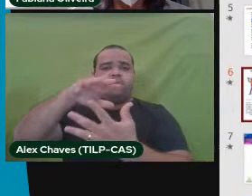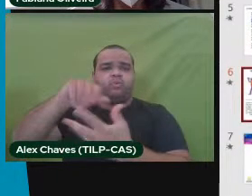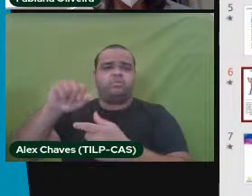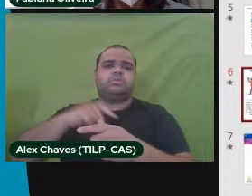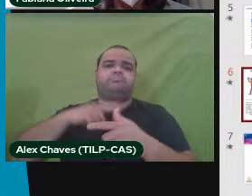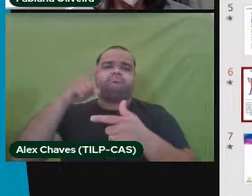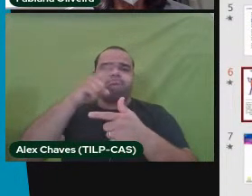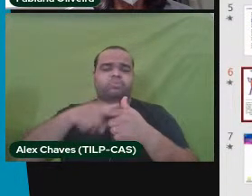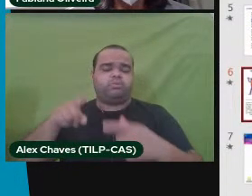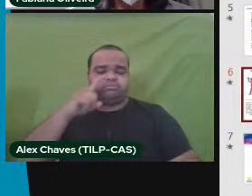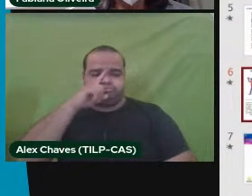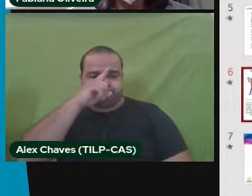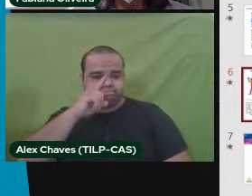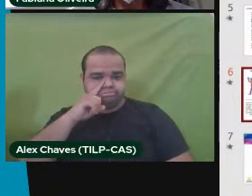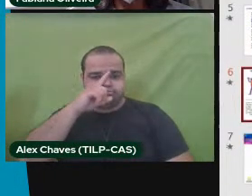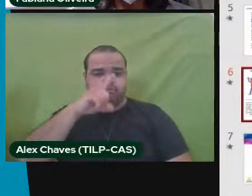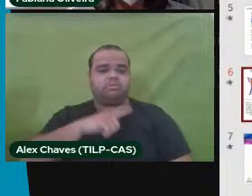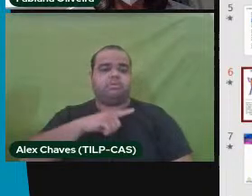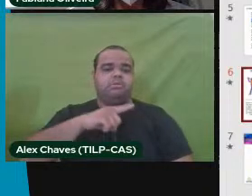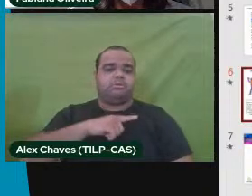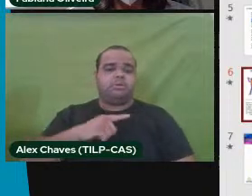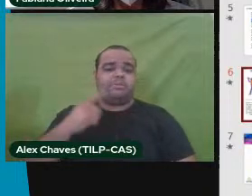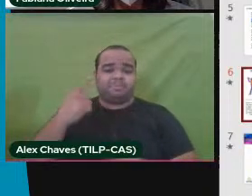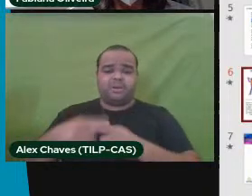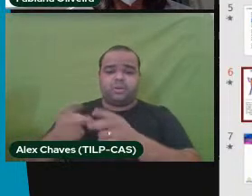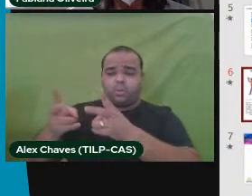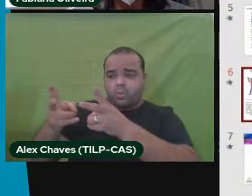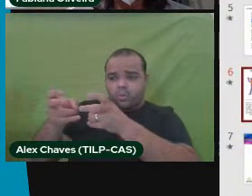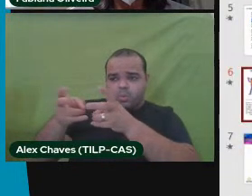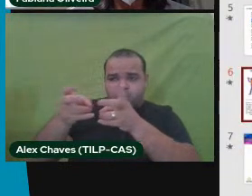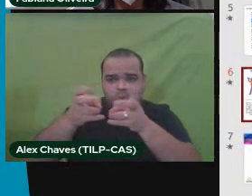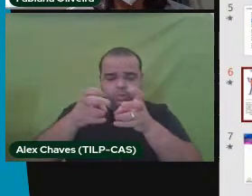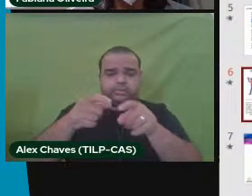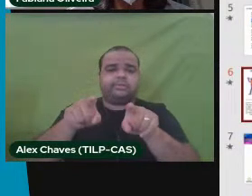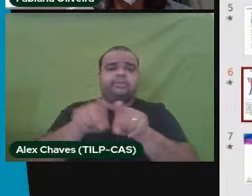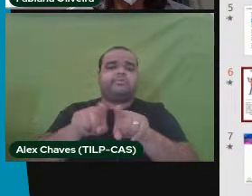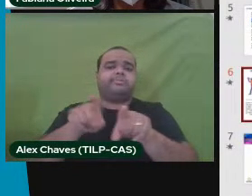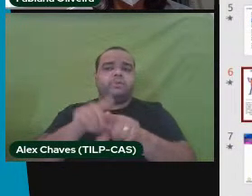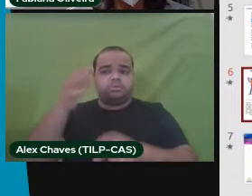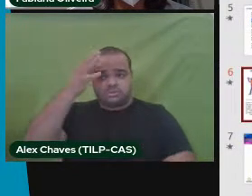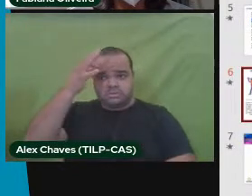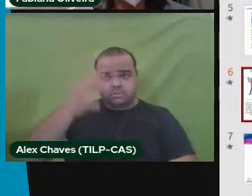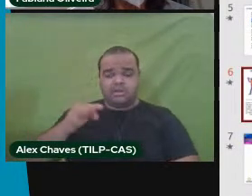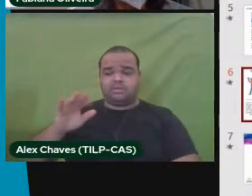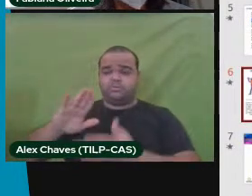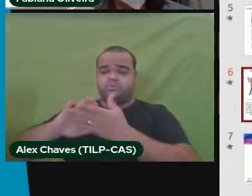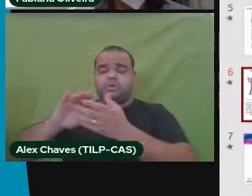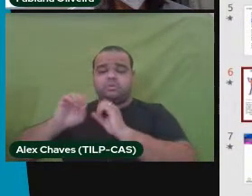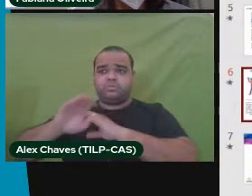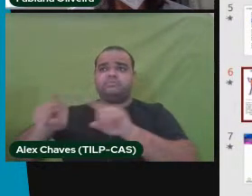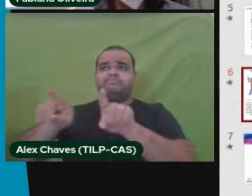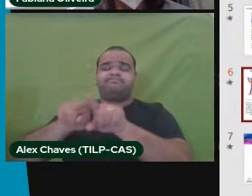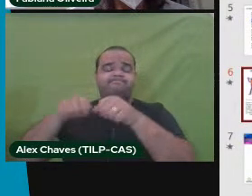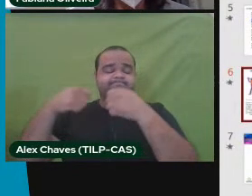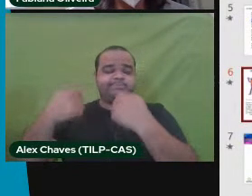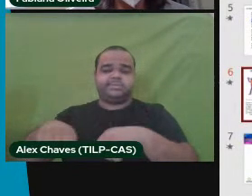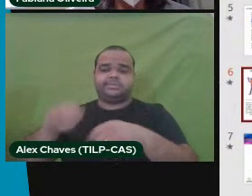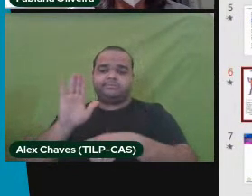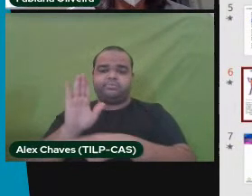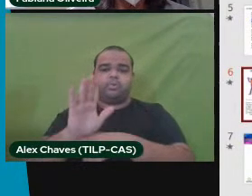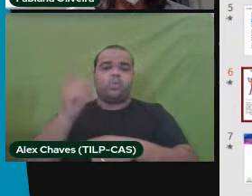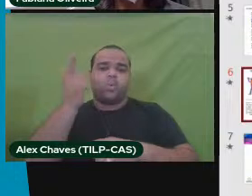frente. Porque, além de entendê-los, a educação tem que nos preparar para enfrentá-los.